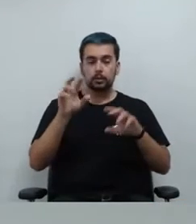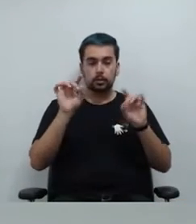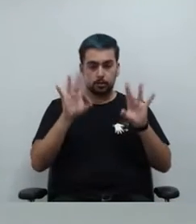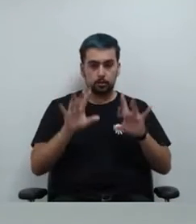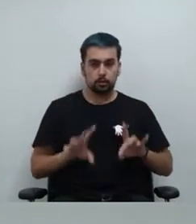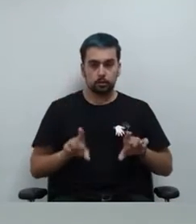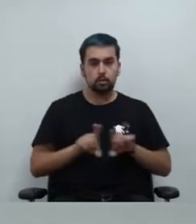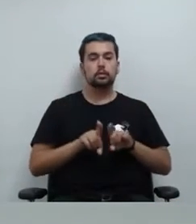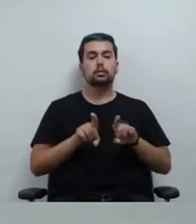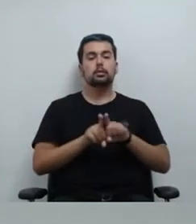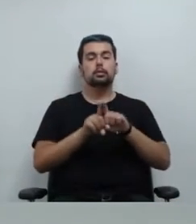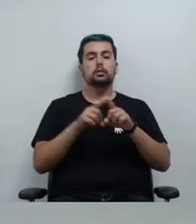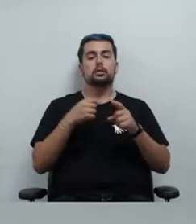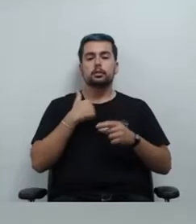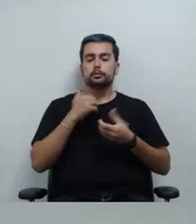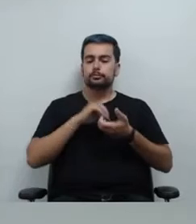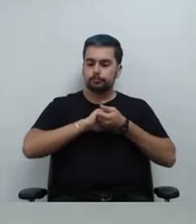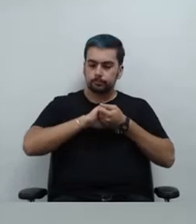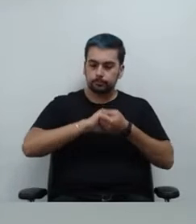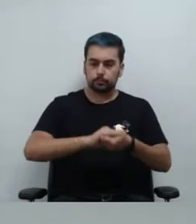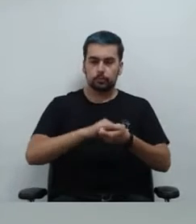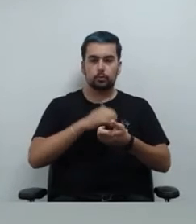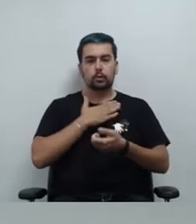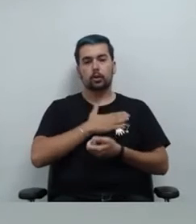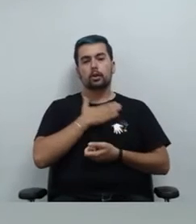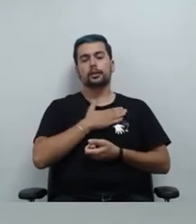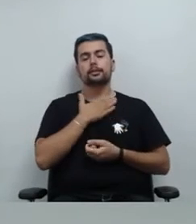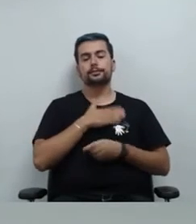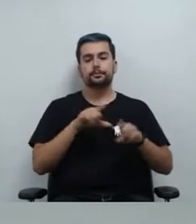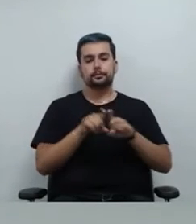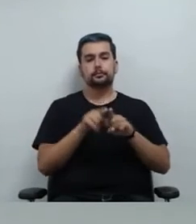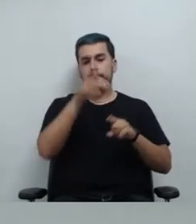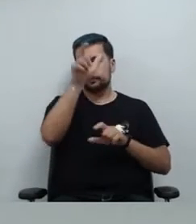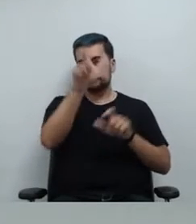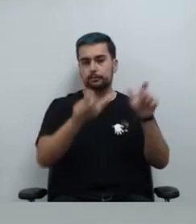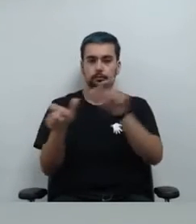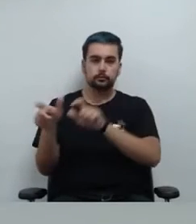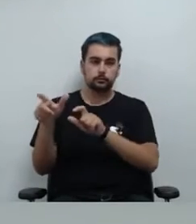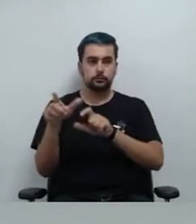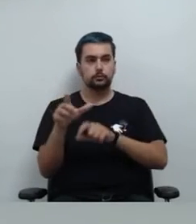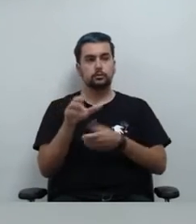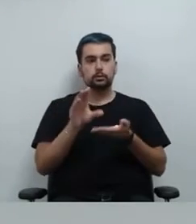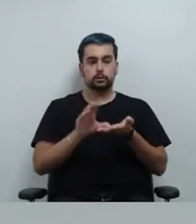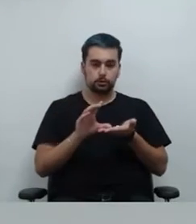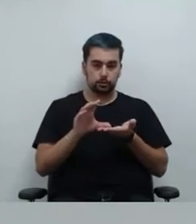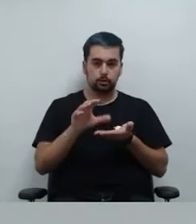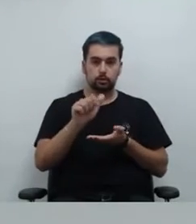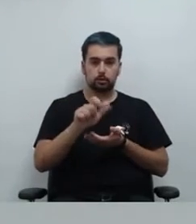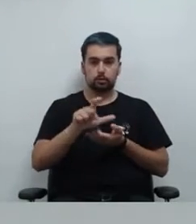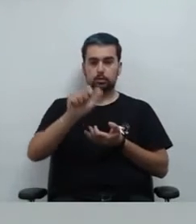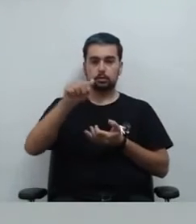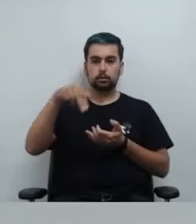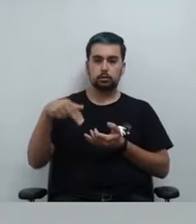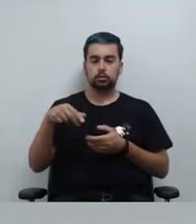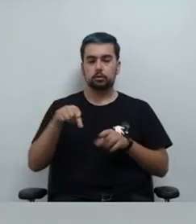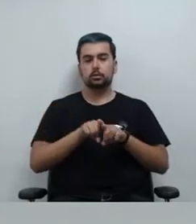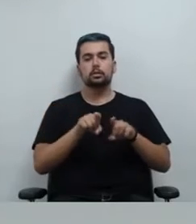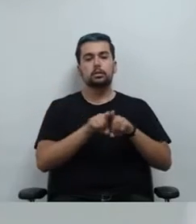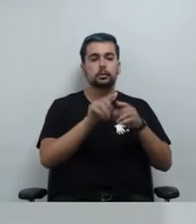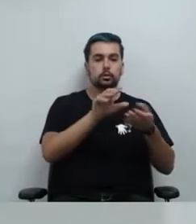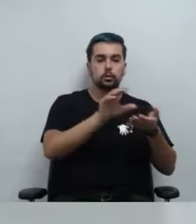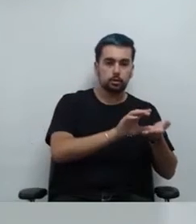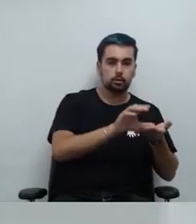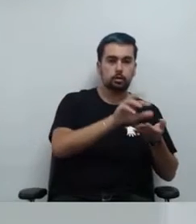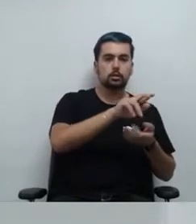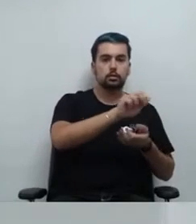Especialmente aqui quero parabenizar a pessoa do conselheiro Alan, do conselheiro Rafael Camarão,